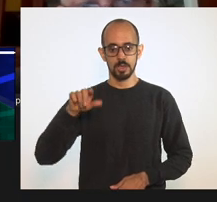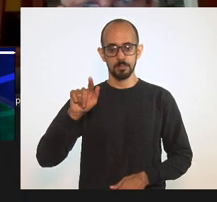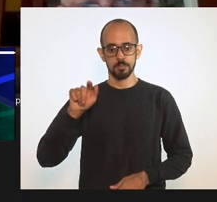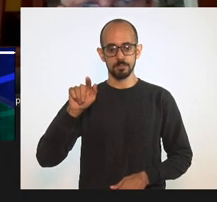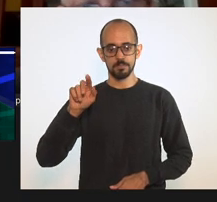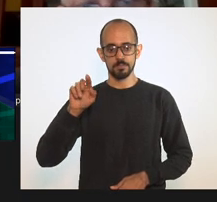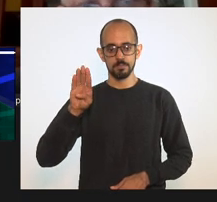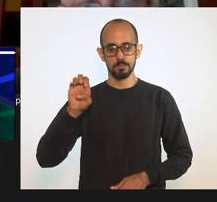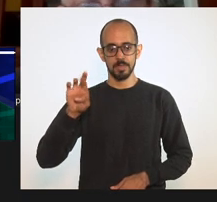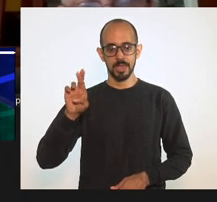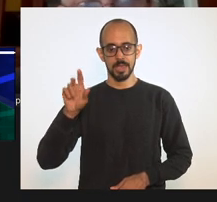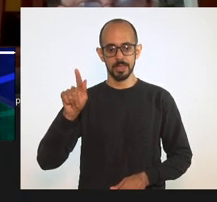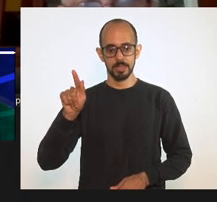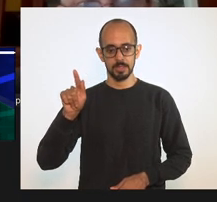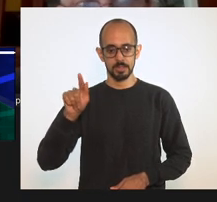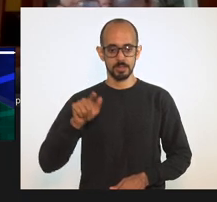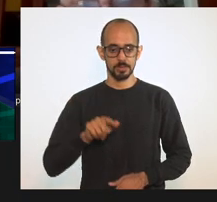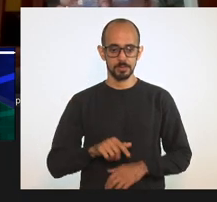Rosenberg Reis.